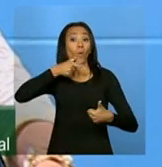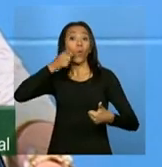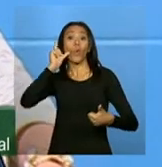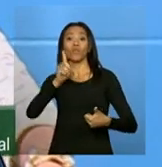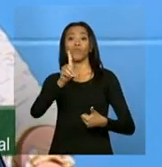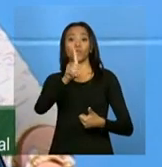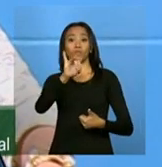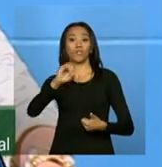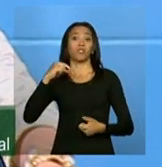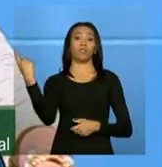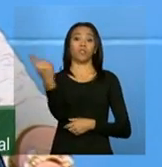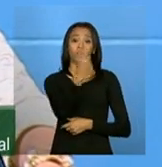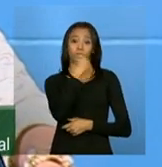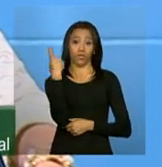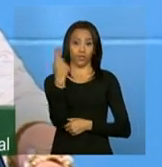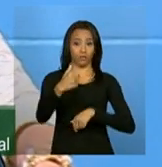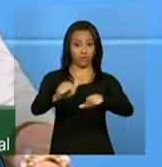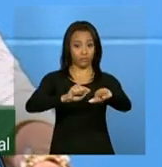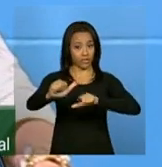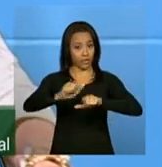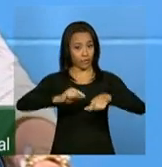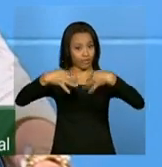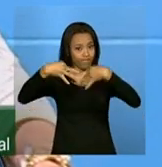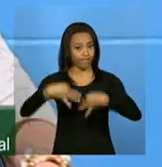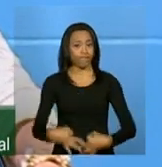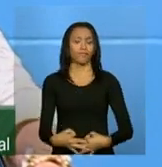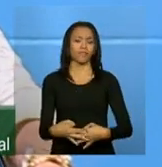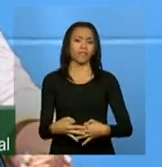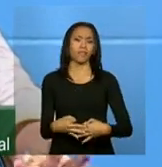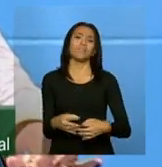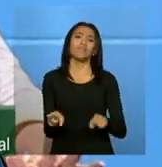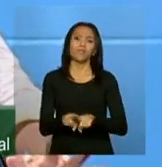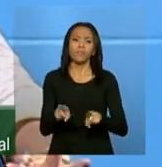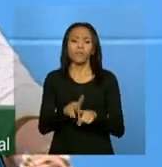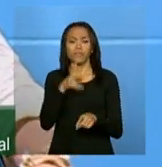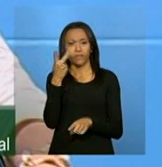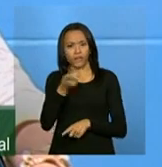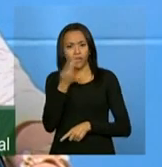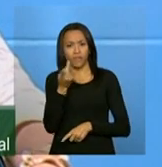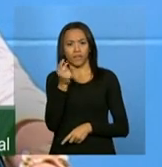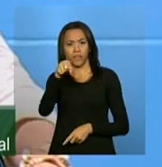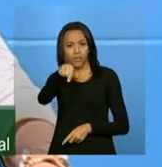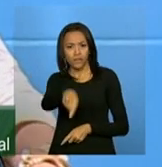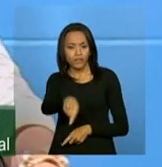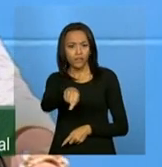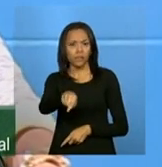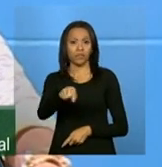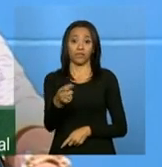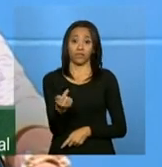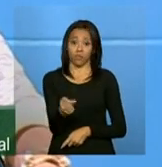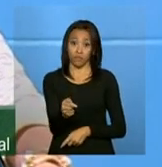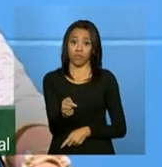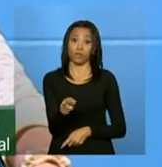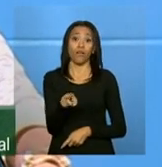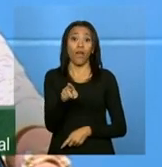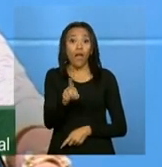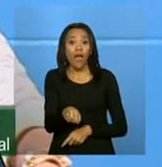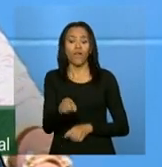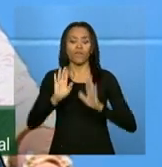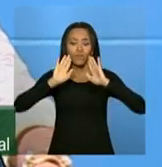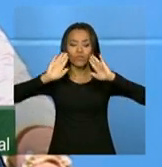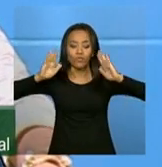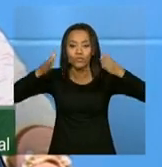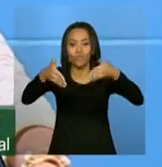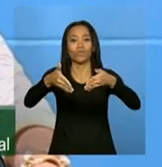trabalho decente. Eu não poderia enfatizar o suficiente, dizendo que isso traz um grande foco